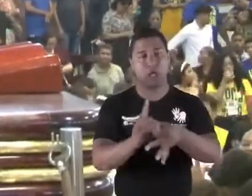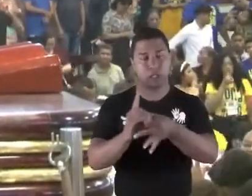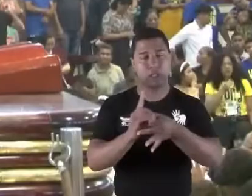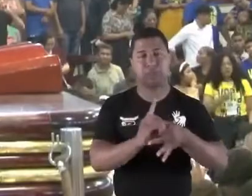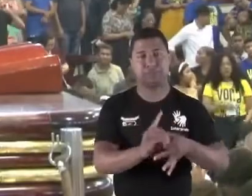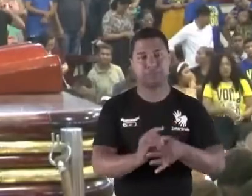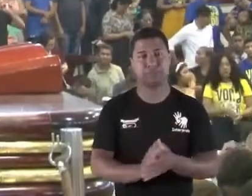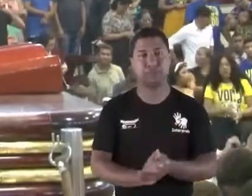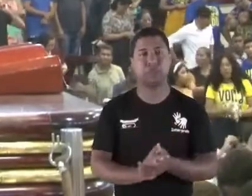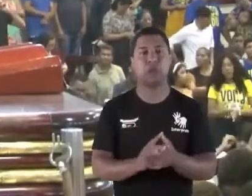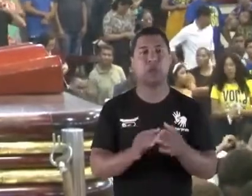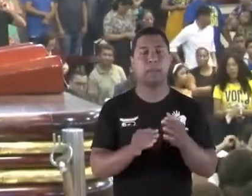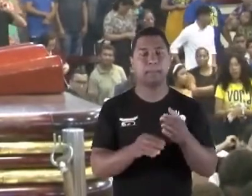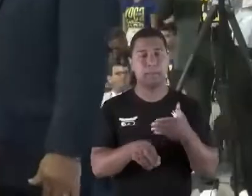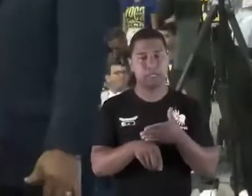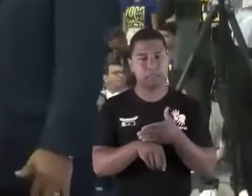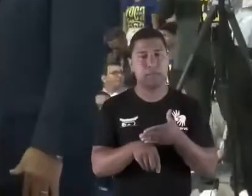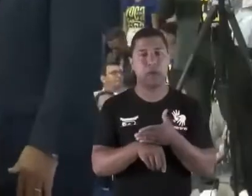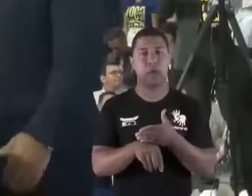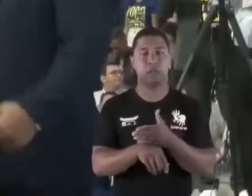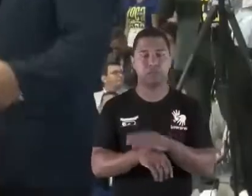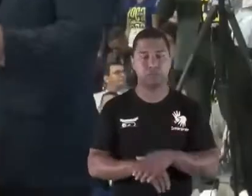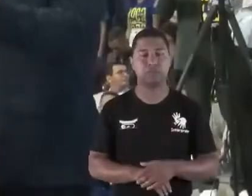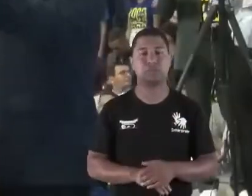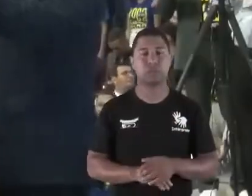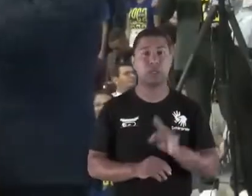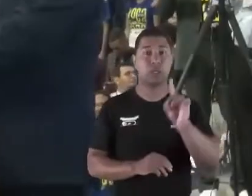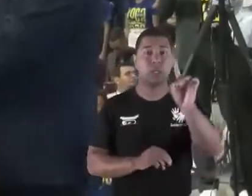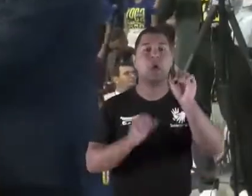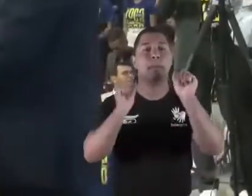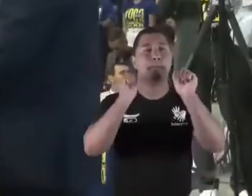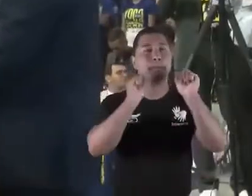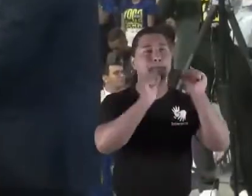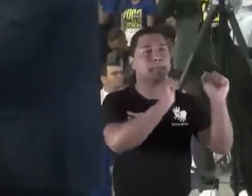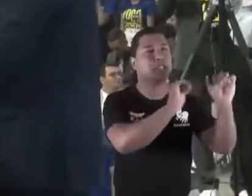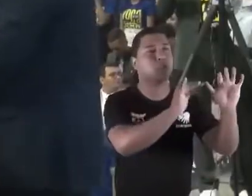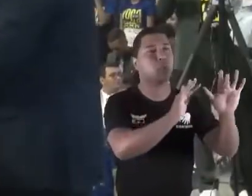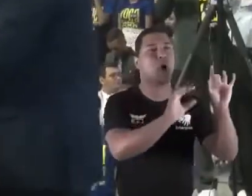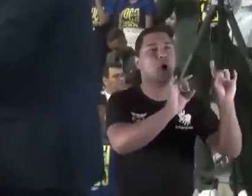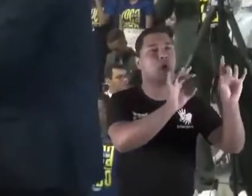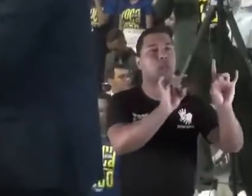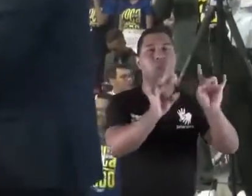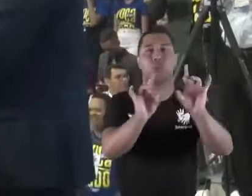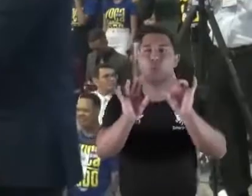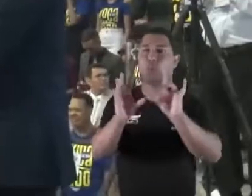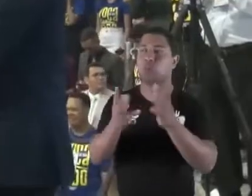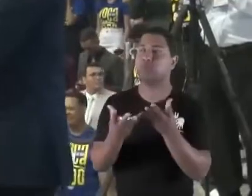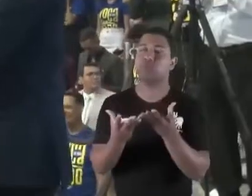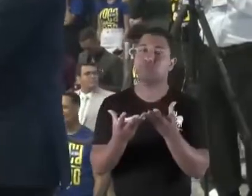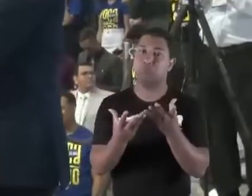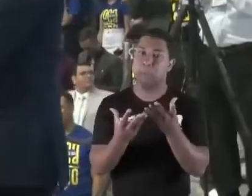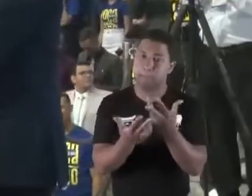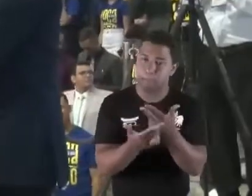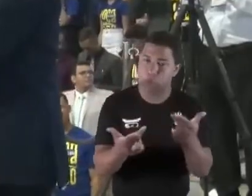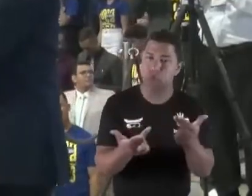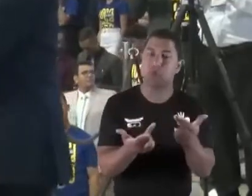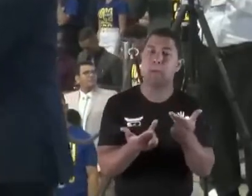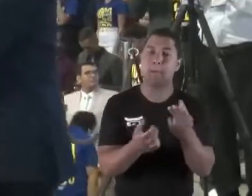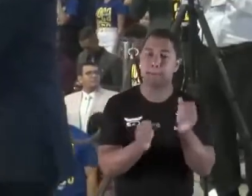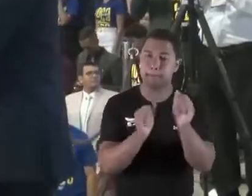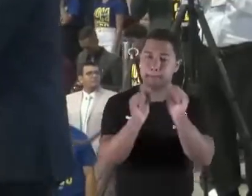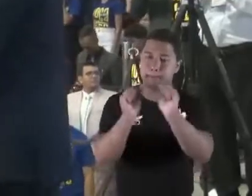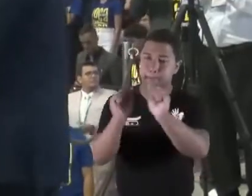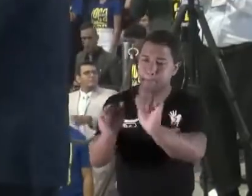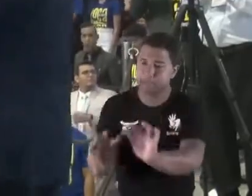têm participado desse trabalho da Uma Decre, que Deus possa retribuir com muitas e muitas bênçãos.